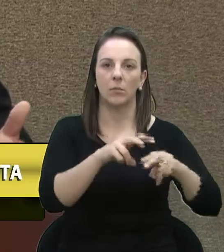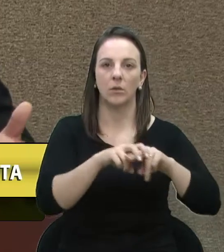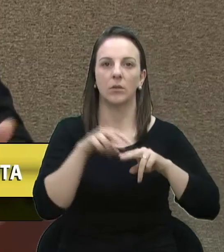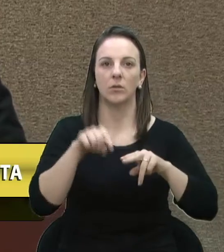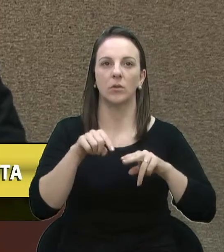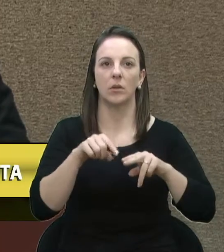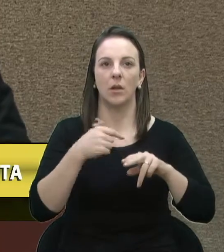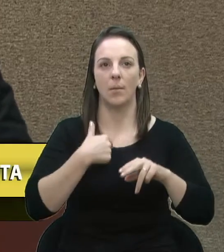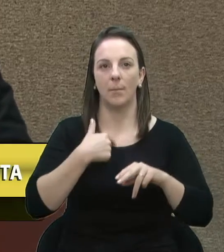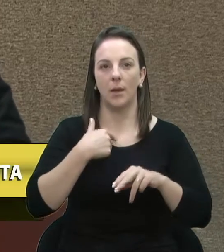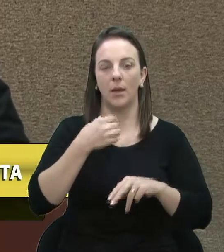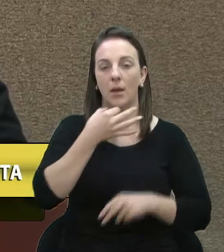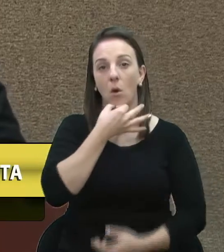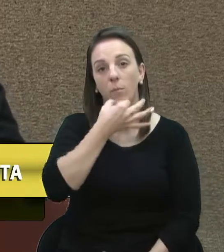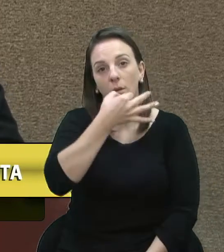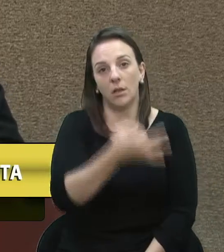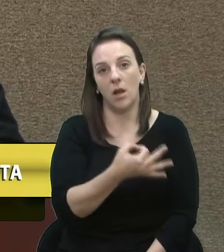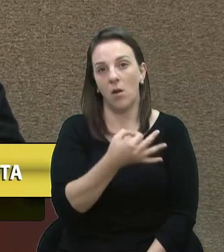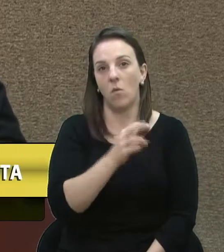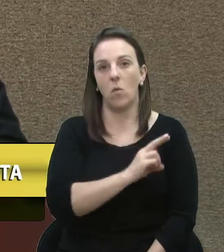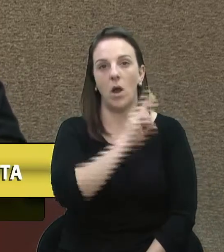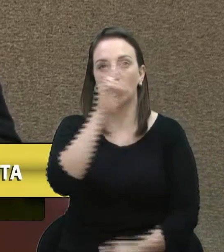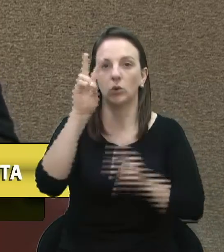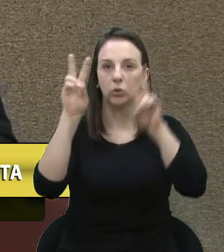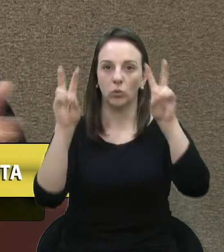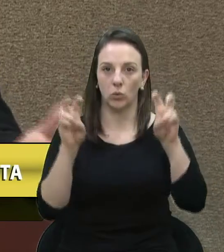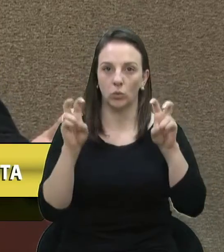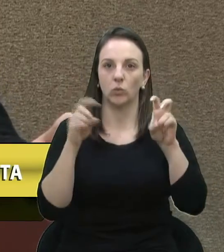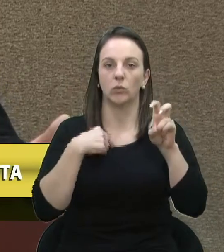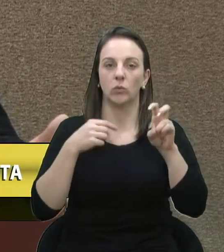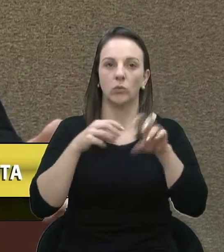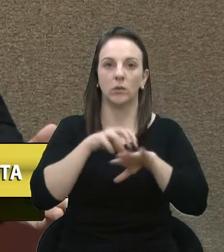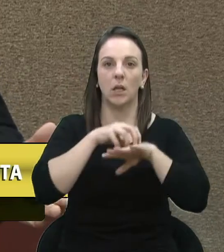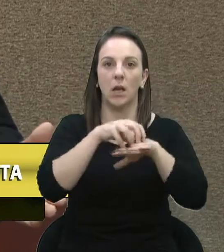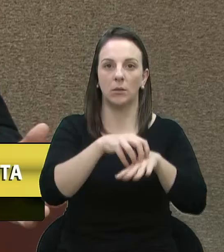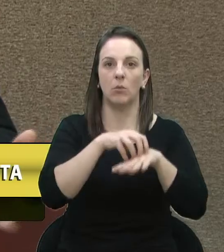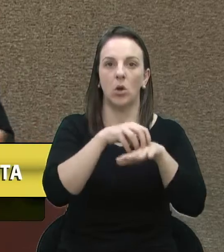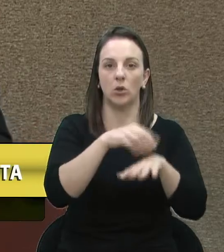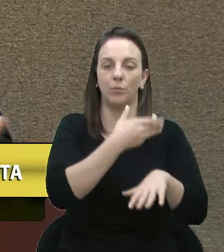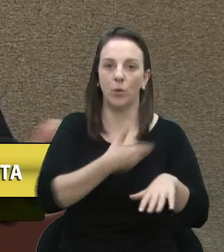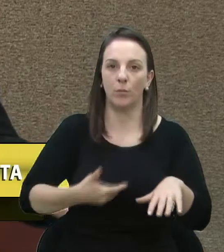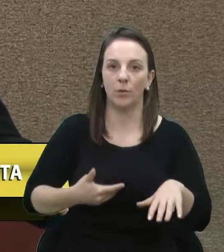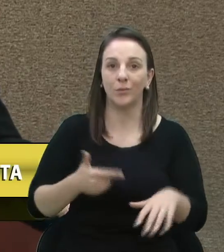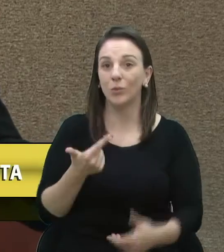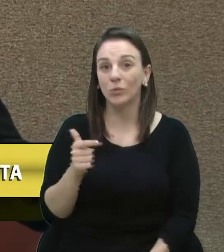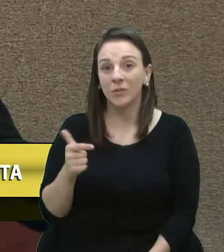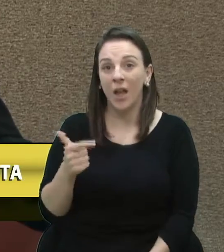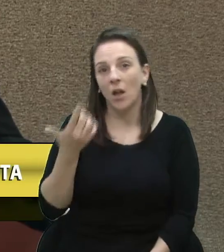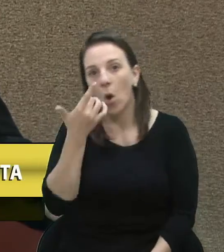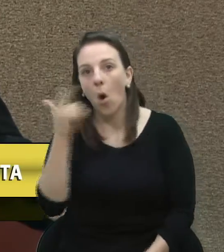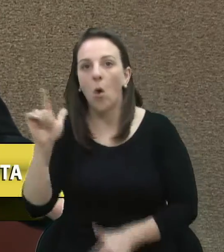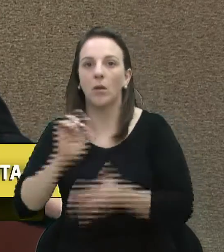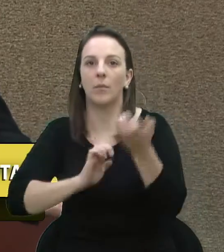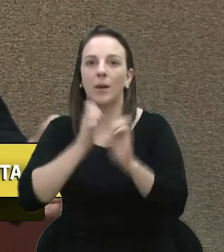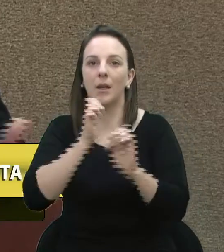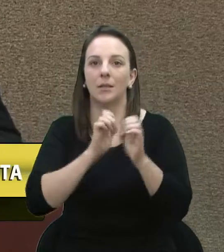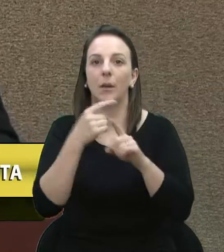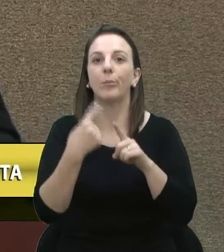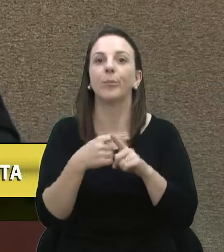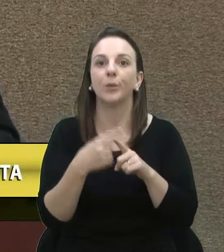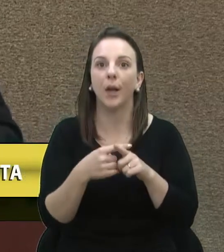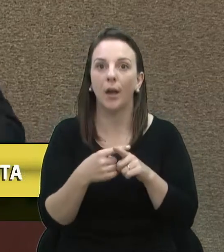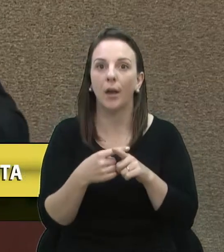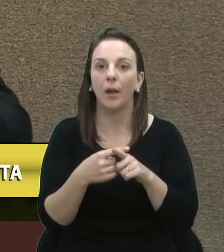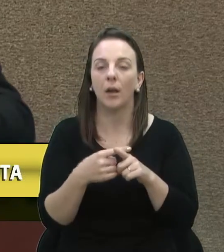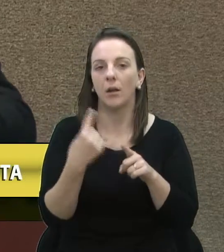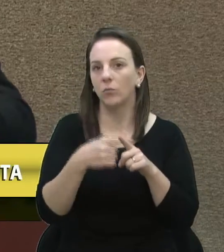penso a respeito do transporte público. Não temos outra empresa. Por quê? Porque não se apresentaram. Não é Uma porque parte foi vereador.